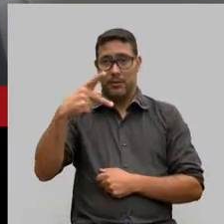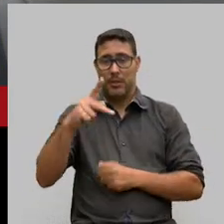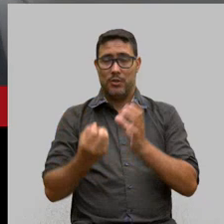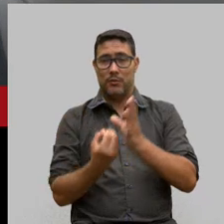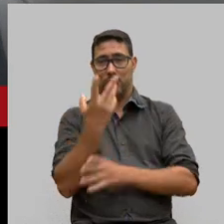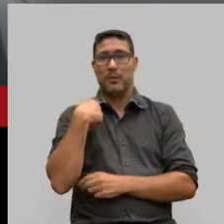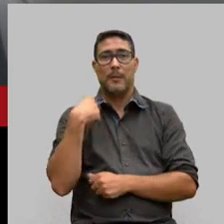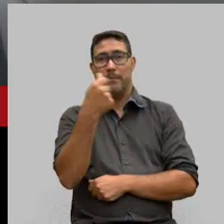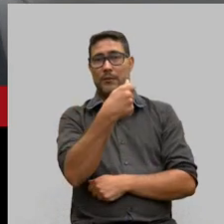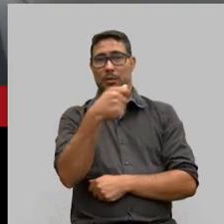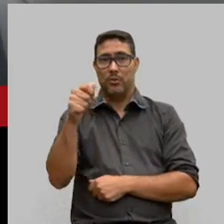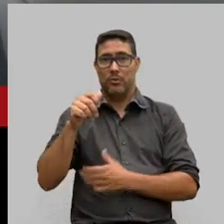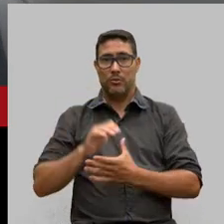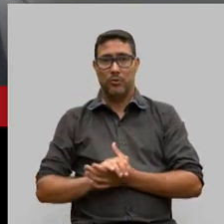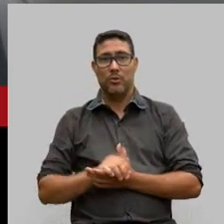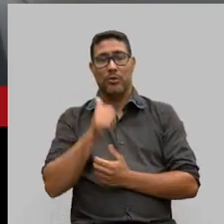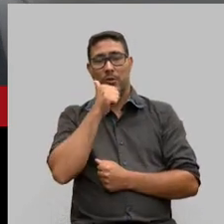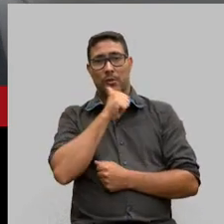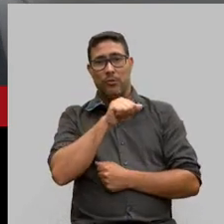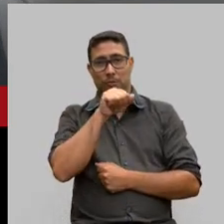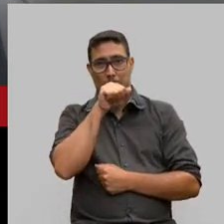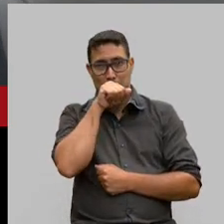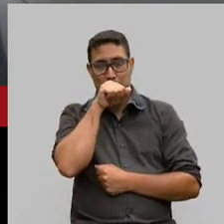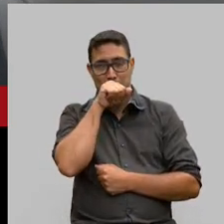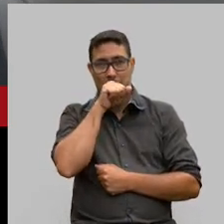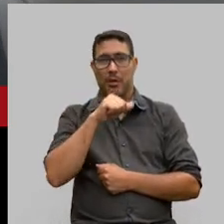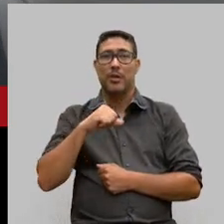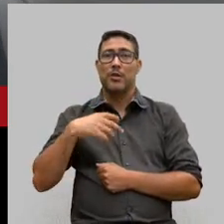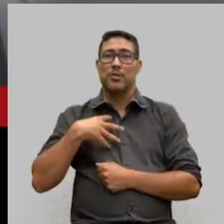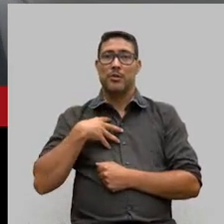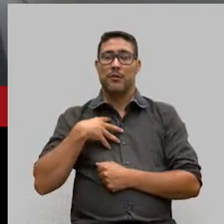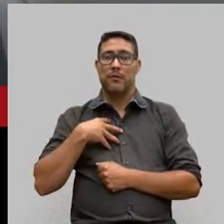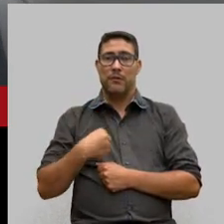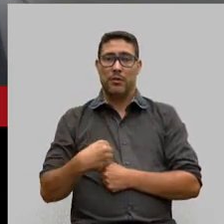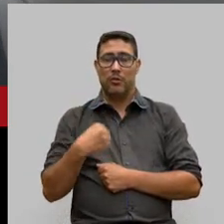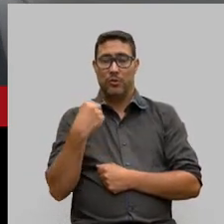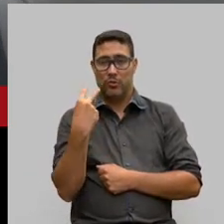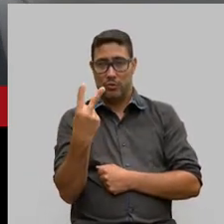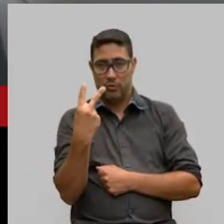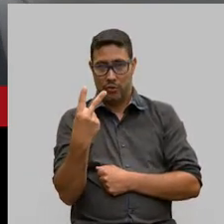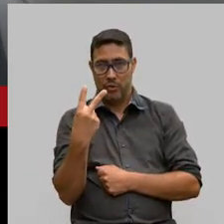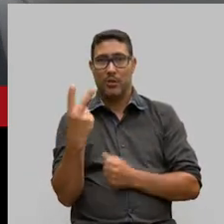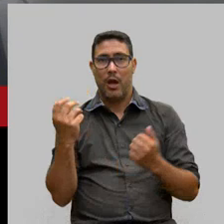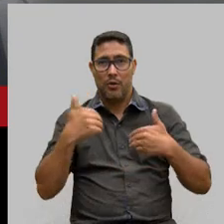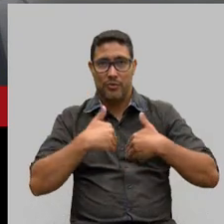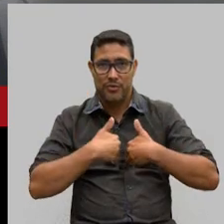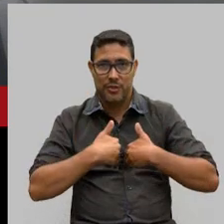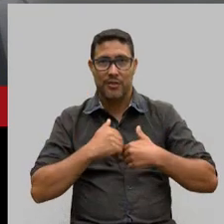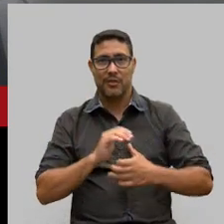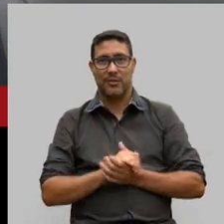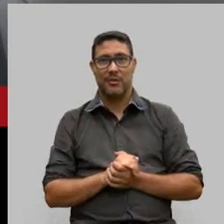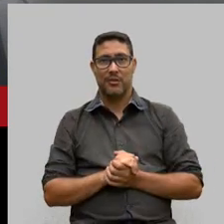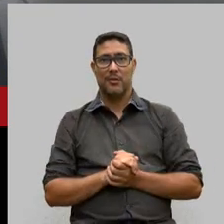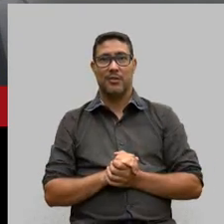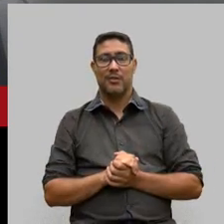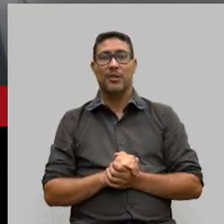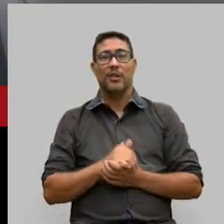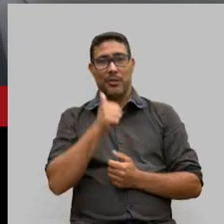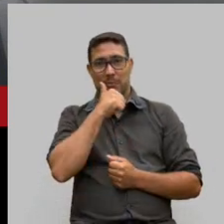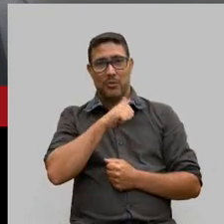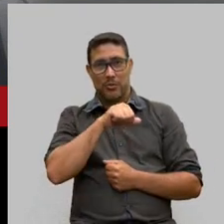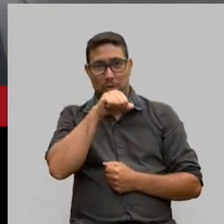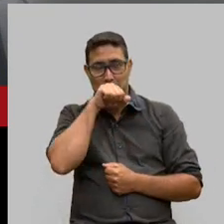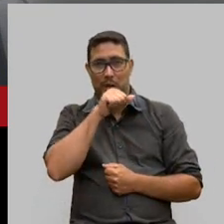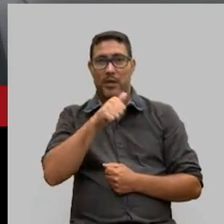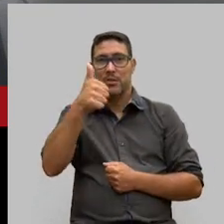eu sou mãe biológica de dois filhos autistas um de cinco e um de 10 anos e também sou mãe de 170